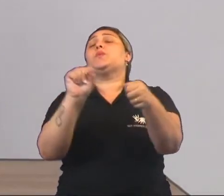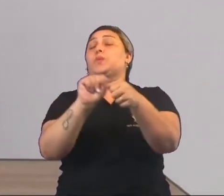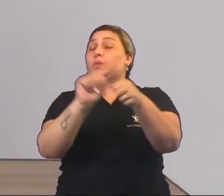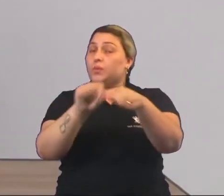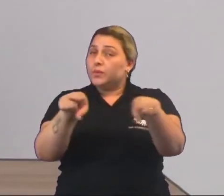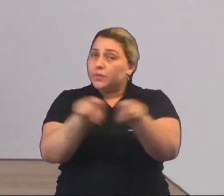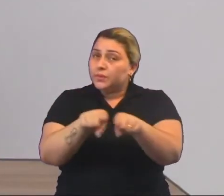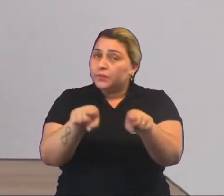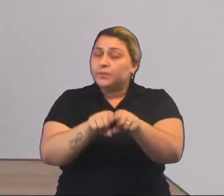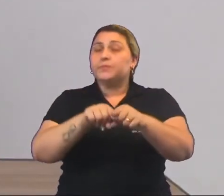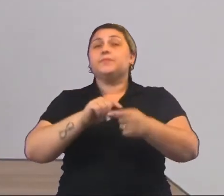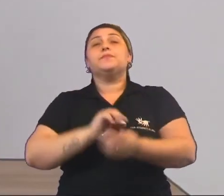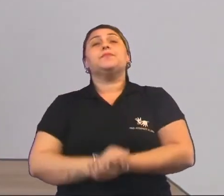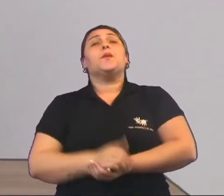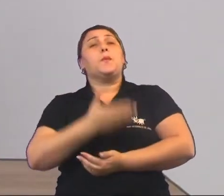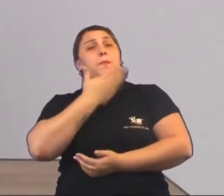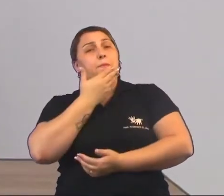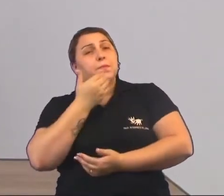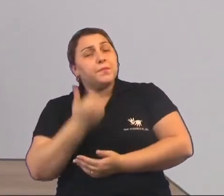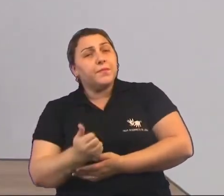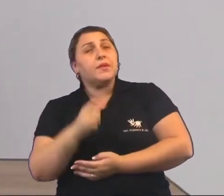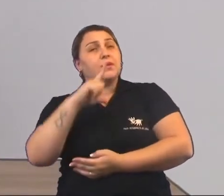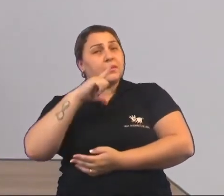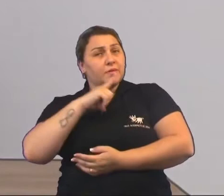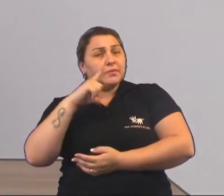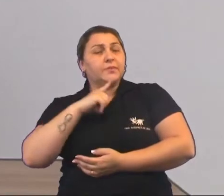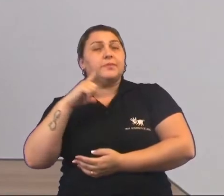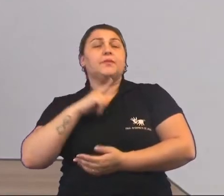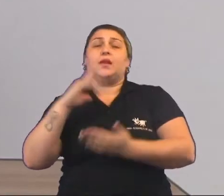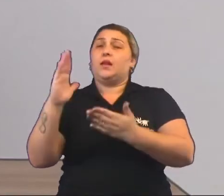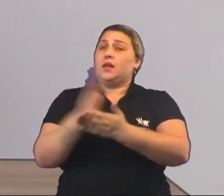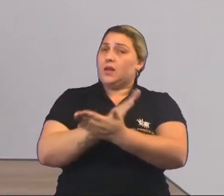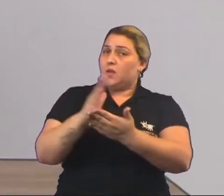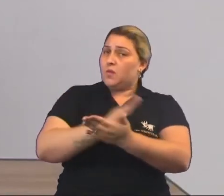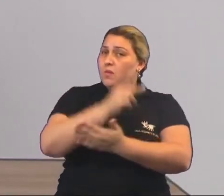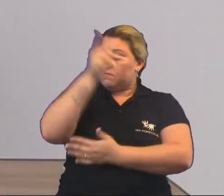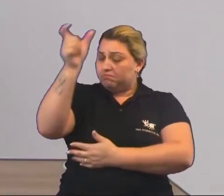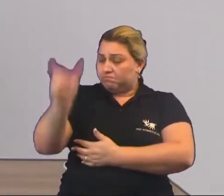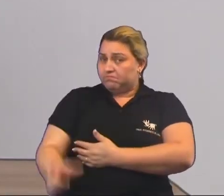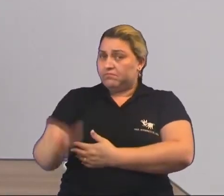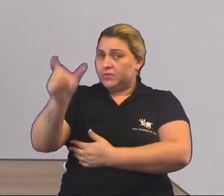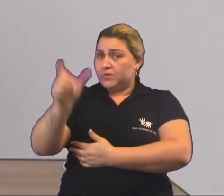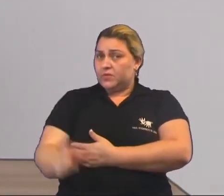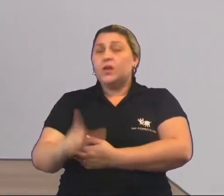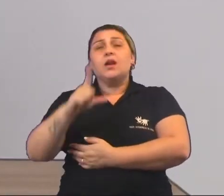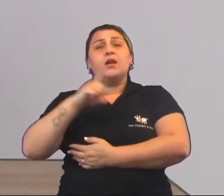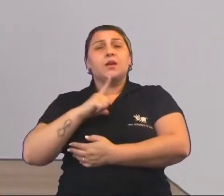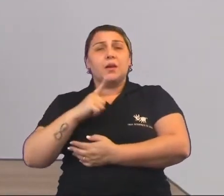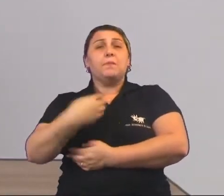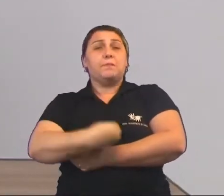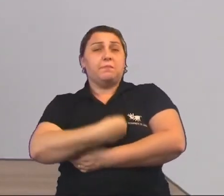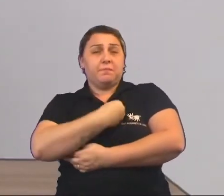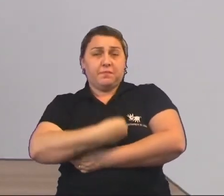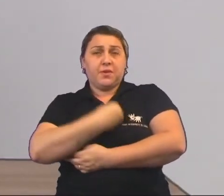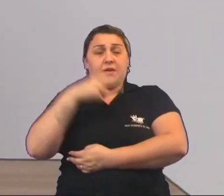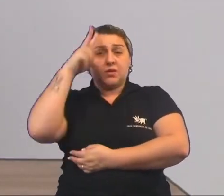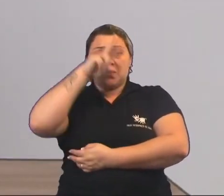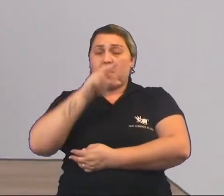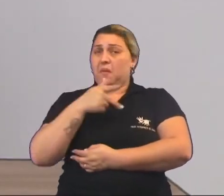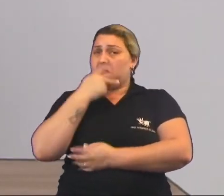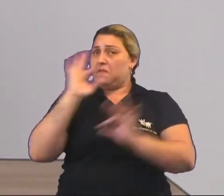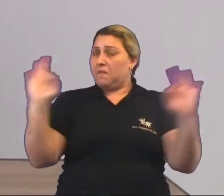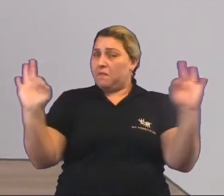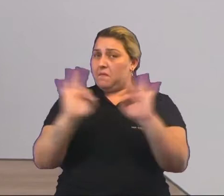por sua vez, faz? E o melhor, existia alguma outra pessoa que entra nessa história que não